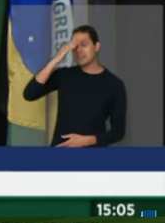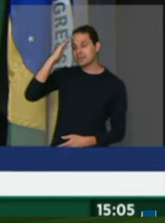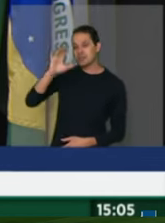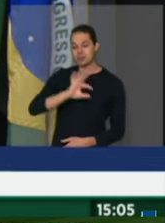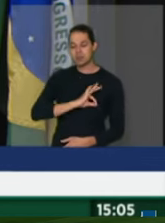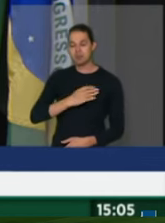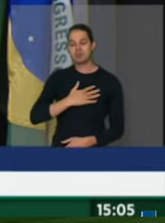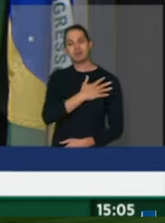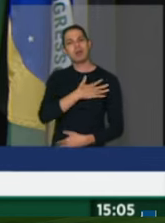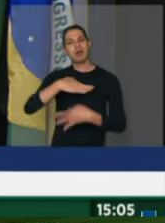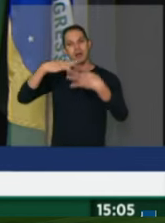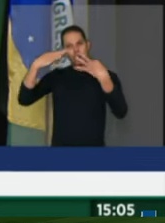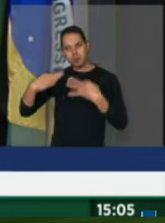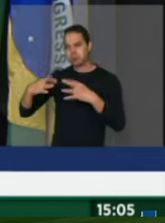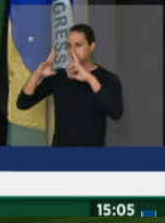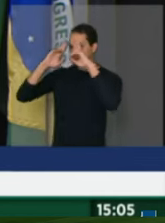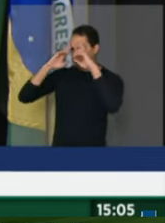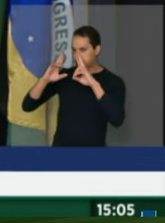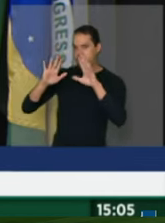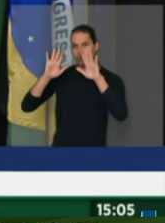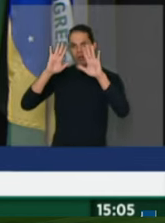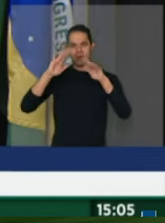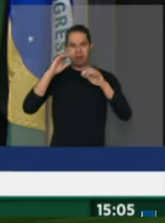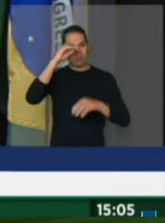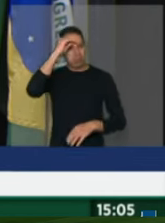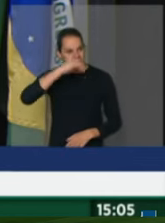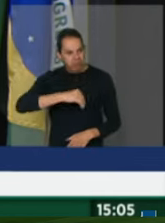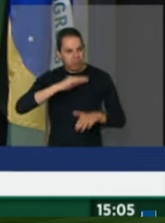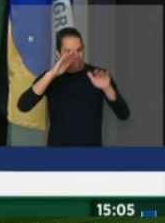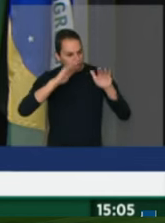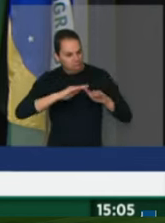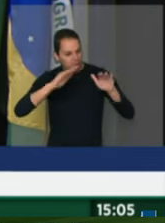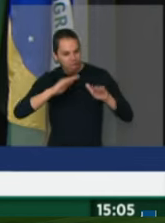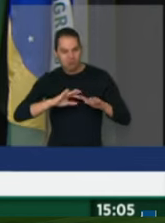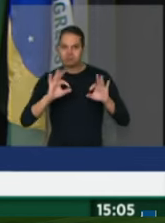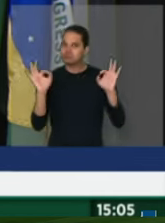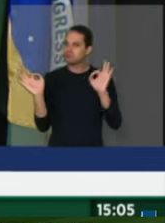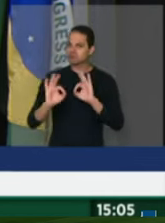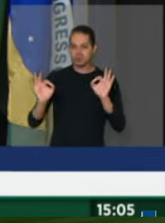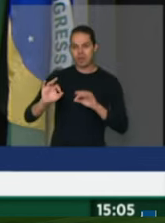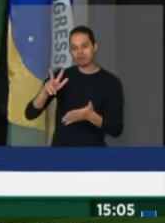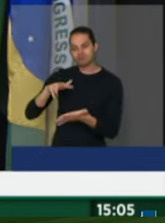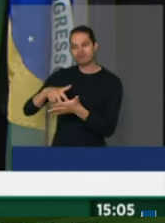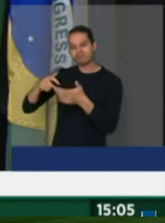polícia ou rosa e que não se curva a esse ditador de calça apertada chamado João Dória obr